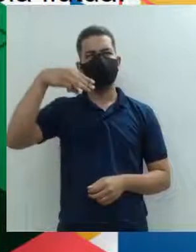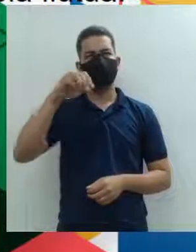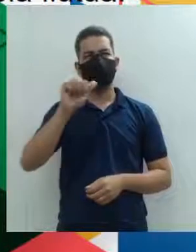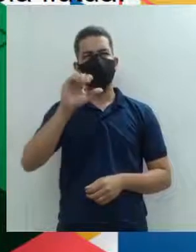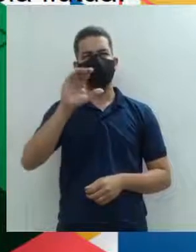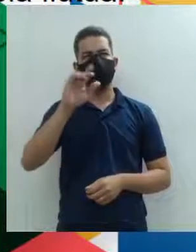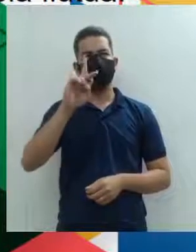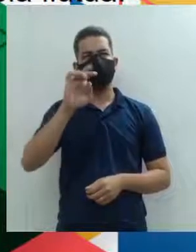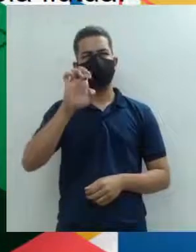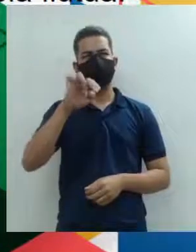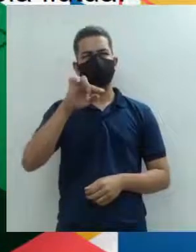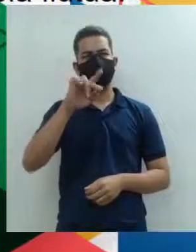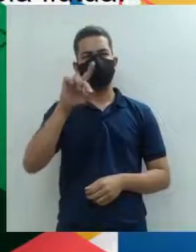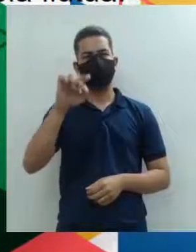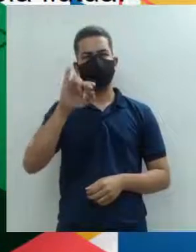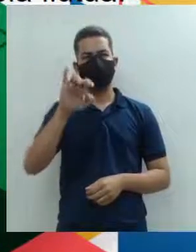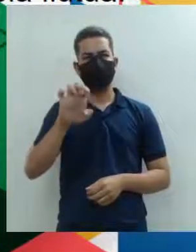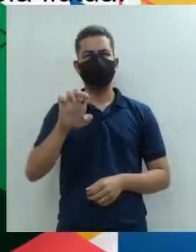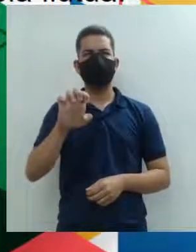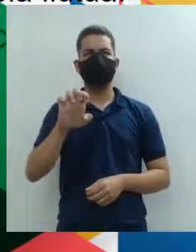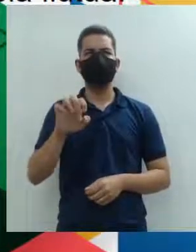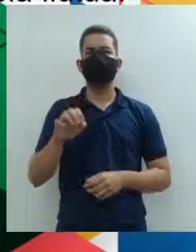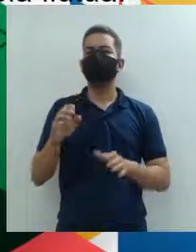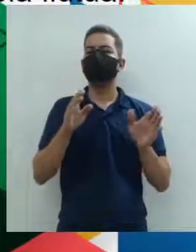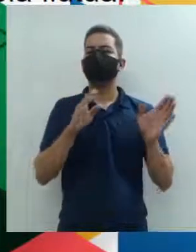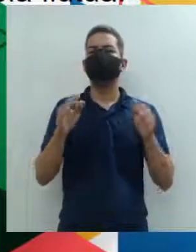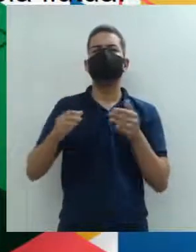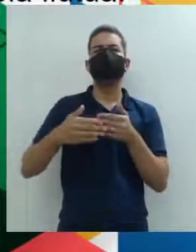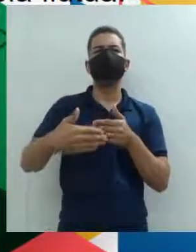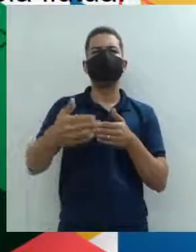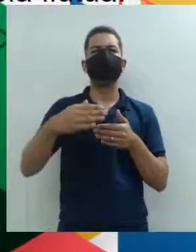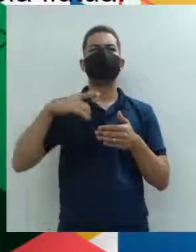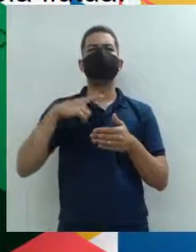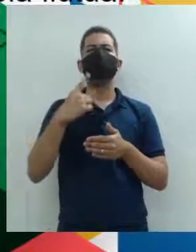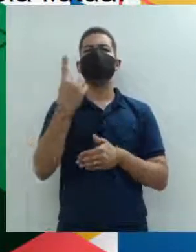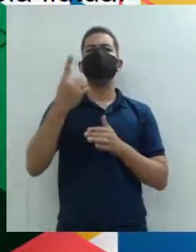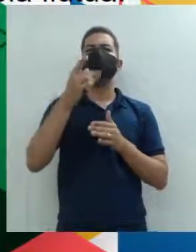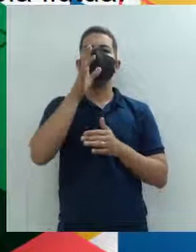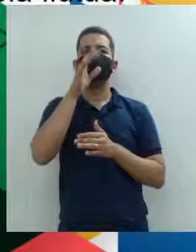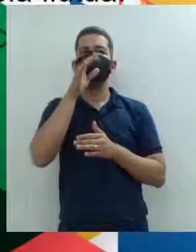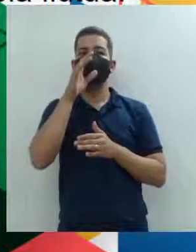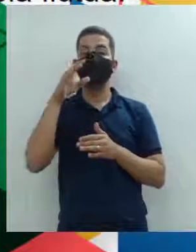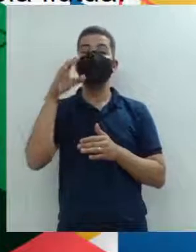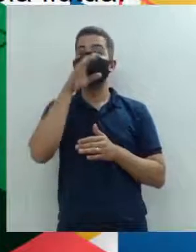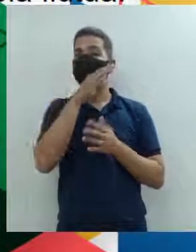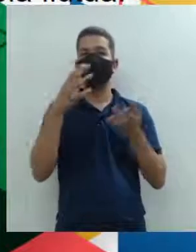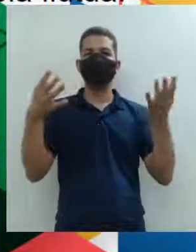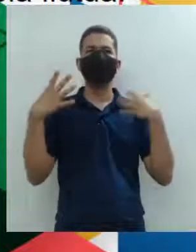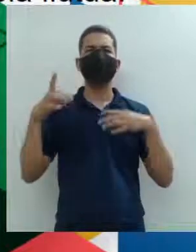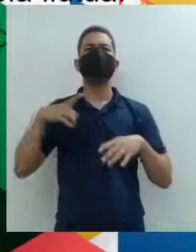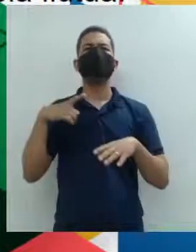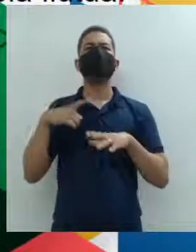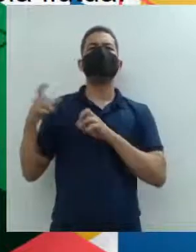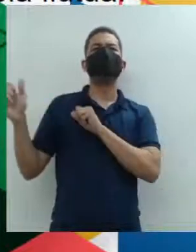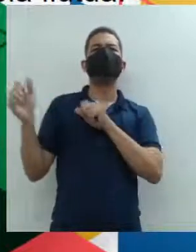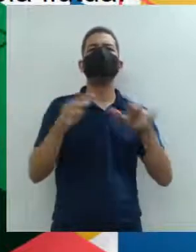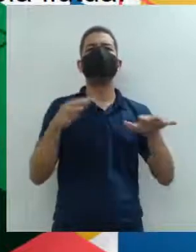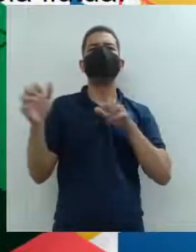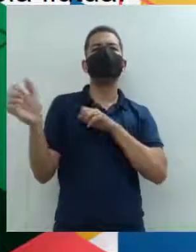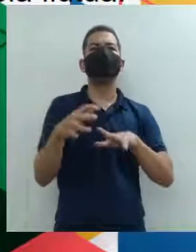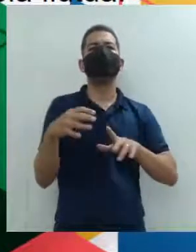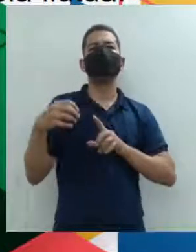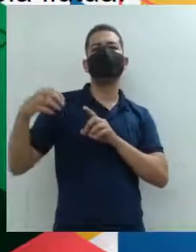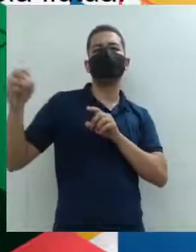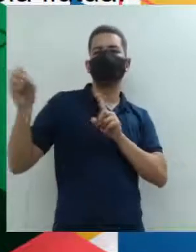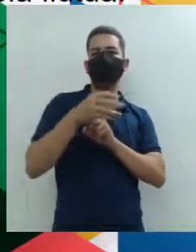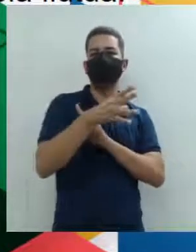o único onde praticamente todo o calor se propaga por condução é quando ele se transfere. Aí ele deu as